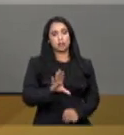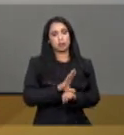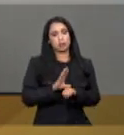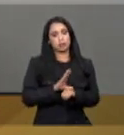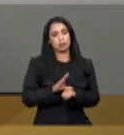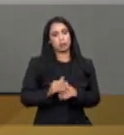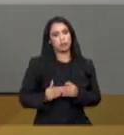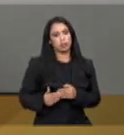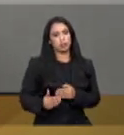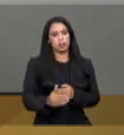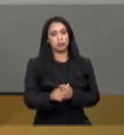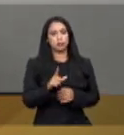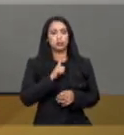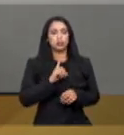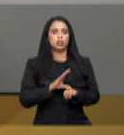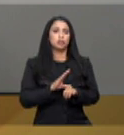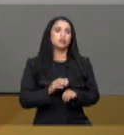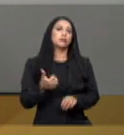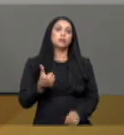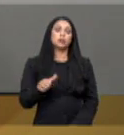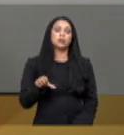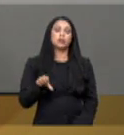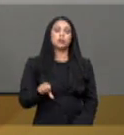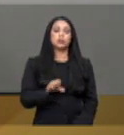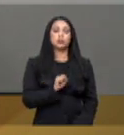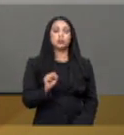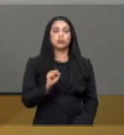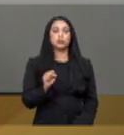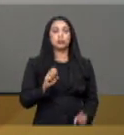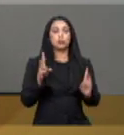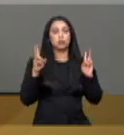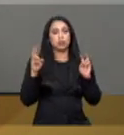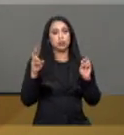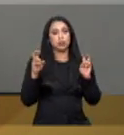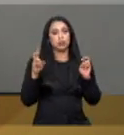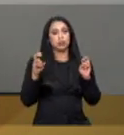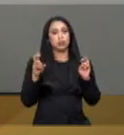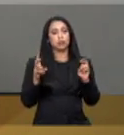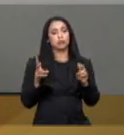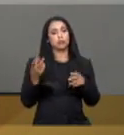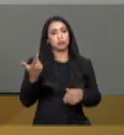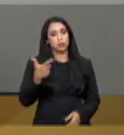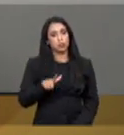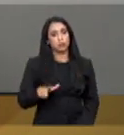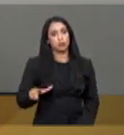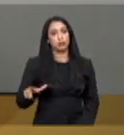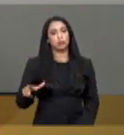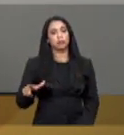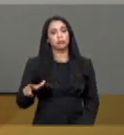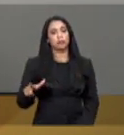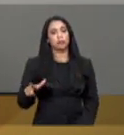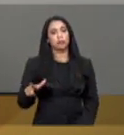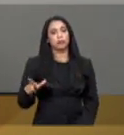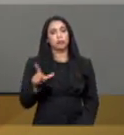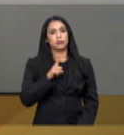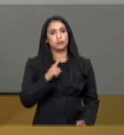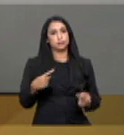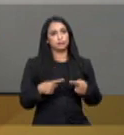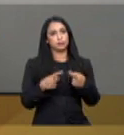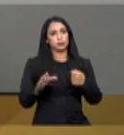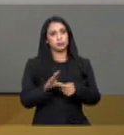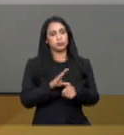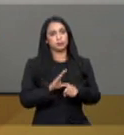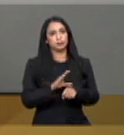a partir da Constituição de 1988 é que a matéria tornou-se... Tem pauta embargos de declaração de recurso